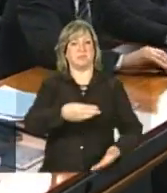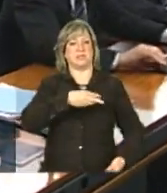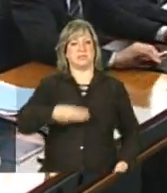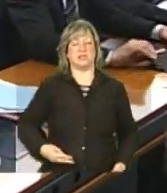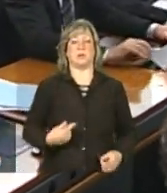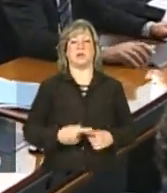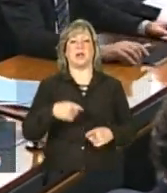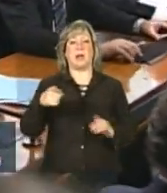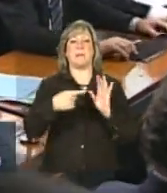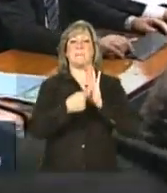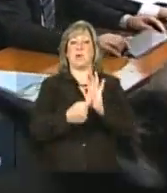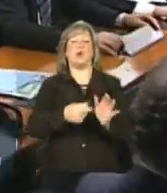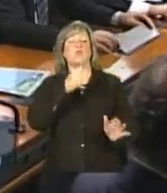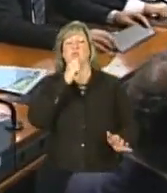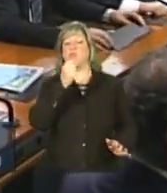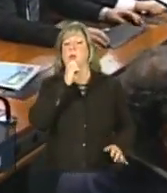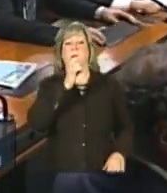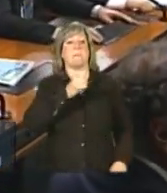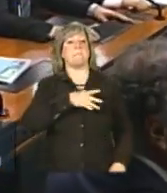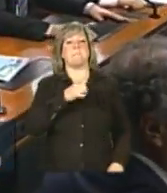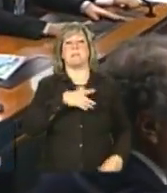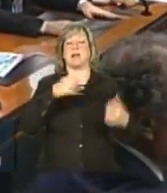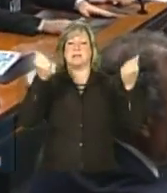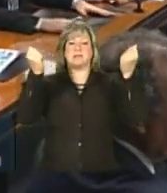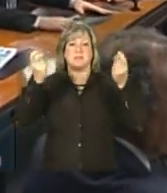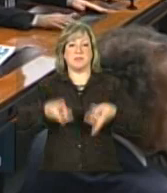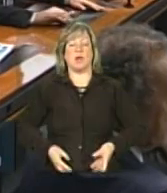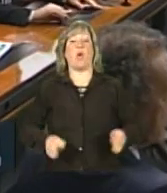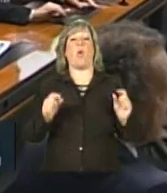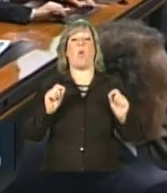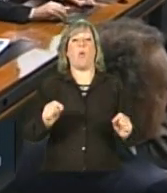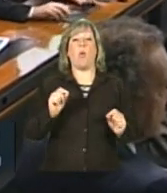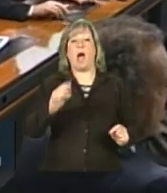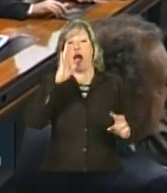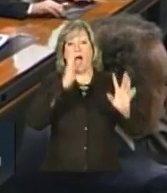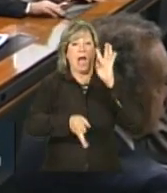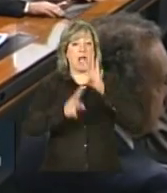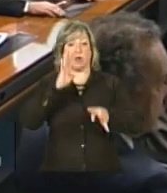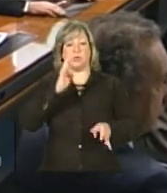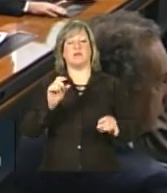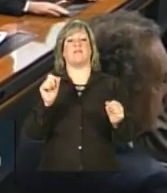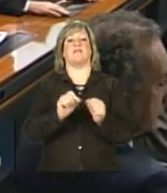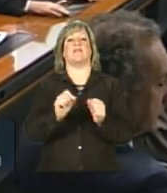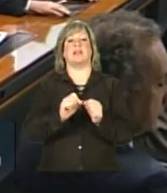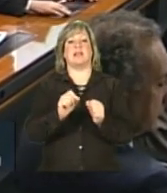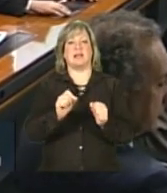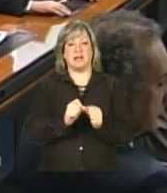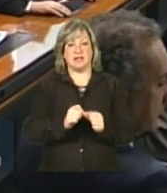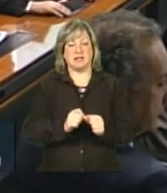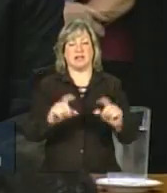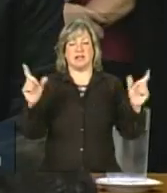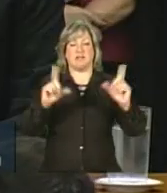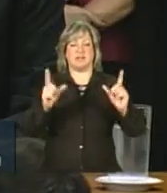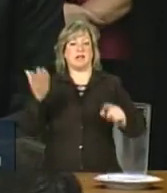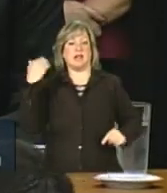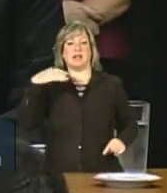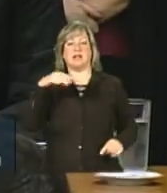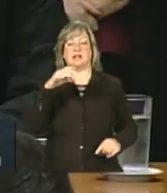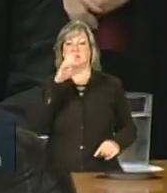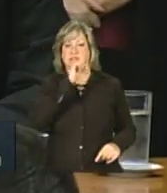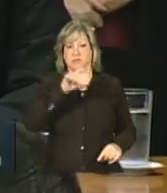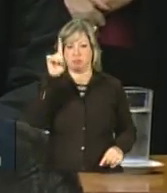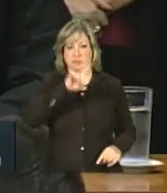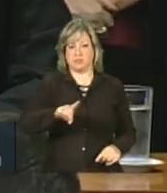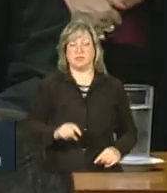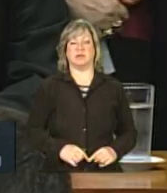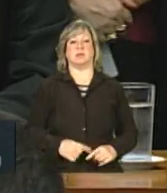tem medo de esclarecer aquelas acusações que foram feitas na mídia durante o final de semana.